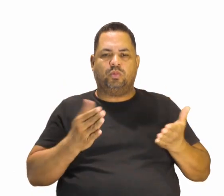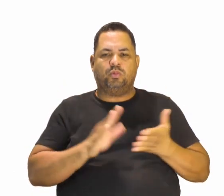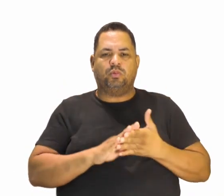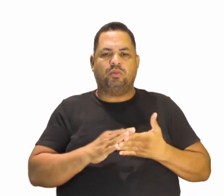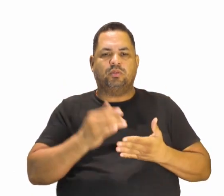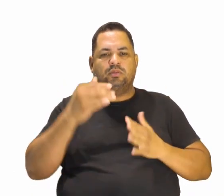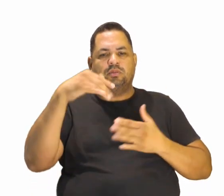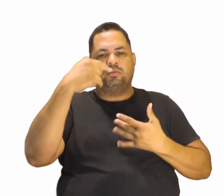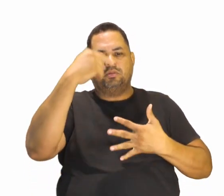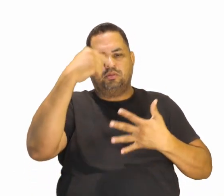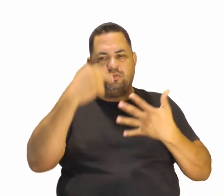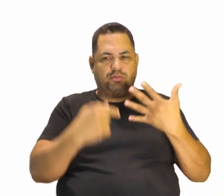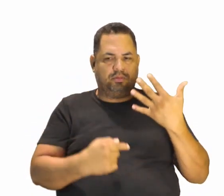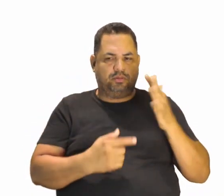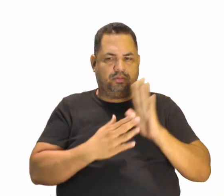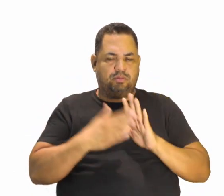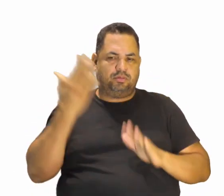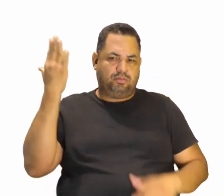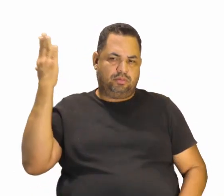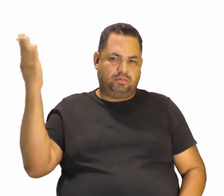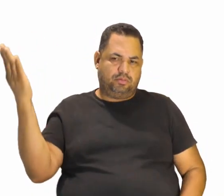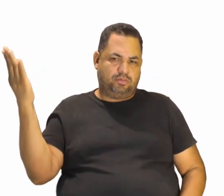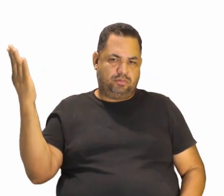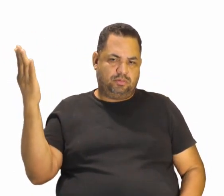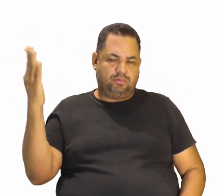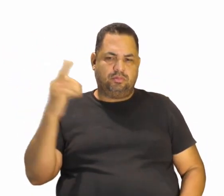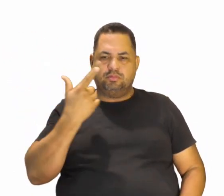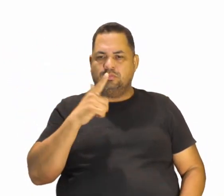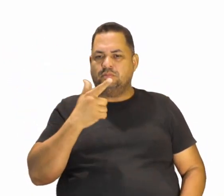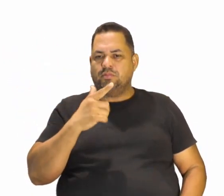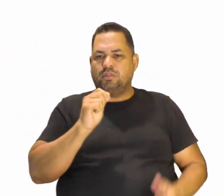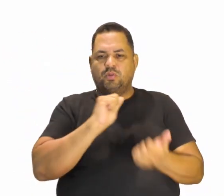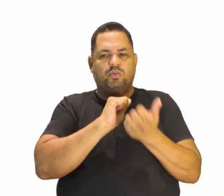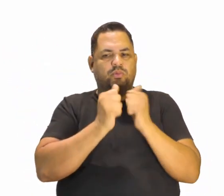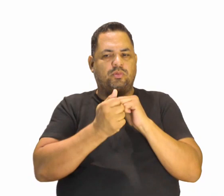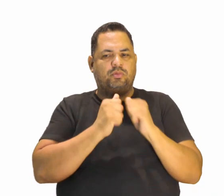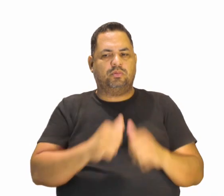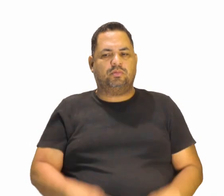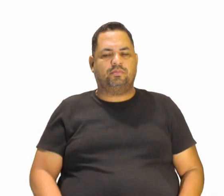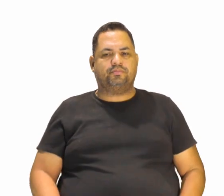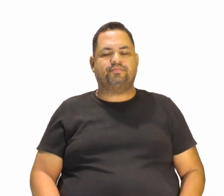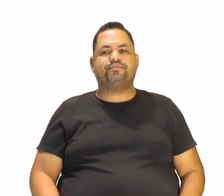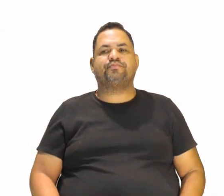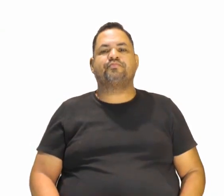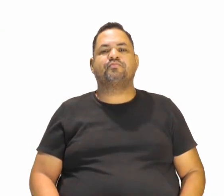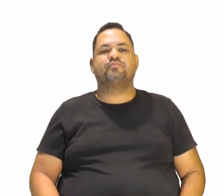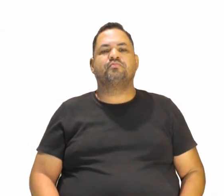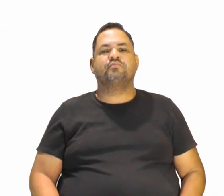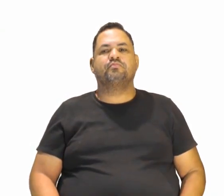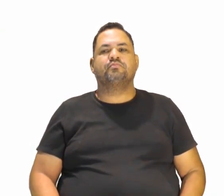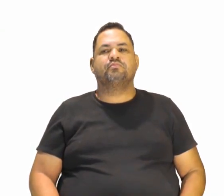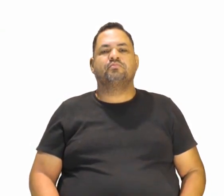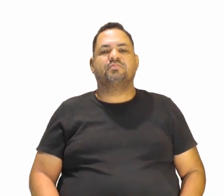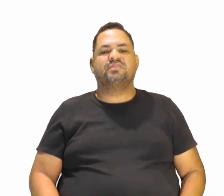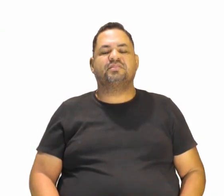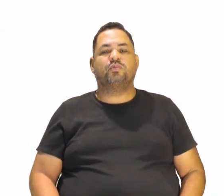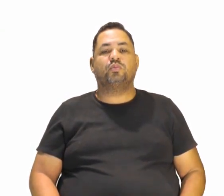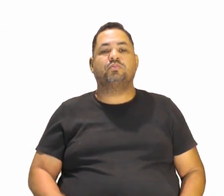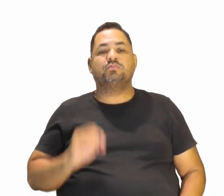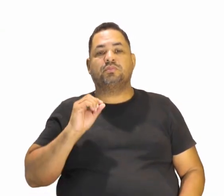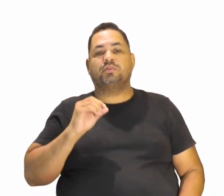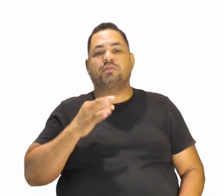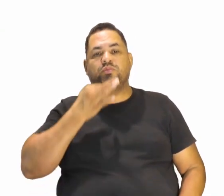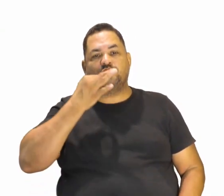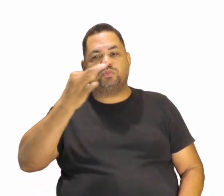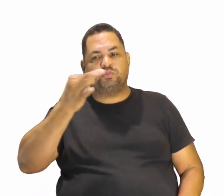listei e apontei para vocês, elas ficam sem controle, ok? O que mais, prof? O que vem então de sugestão?